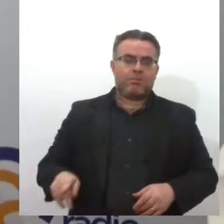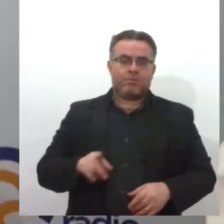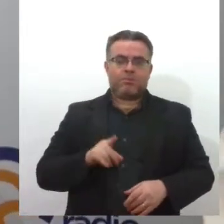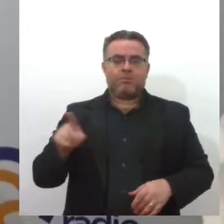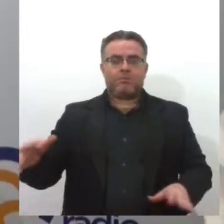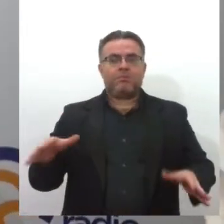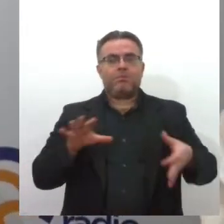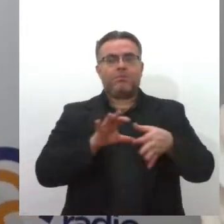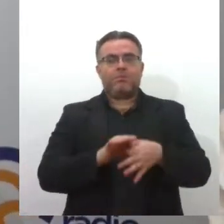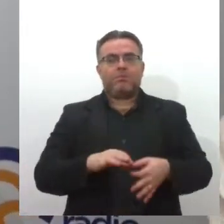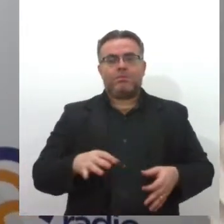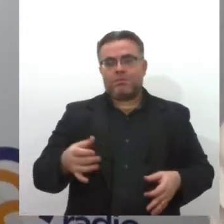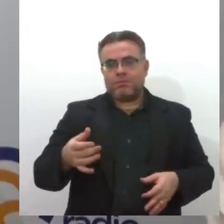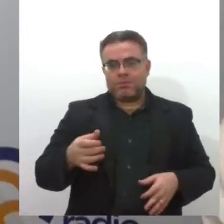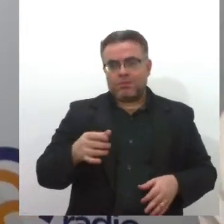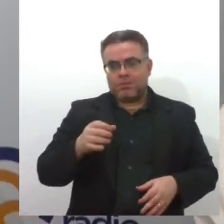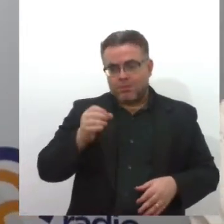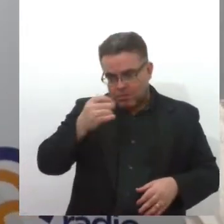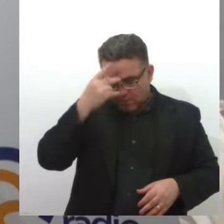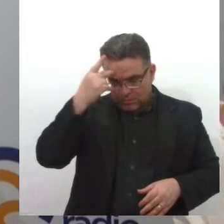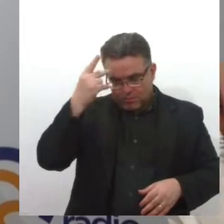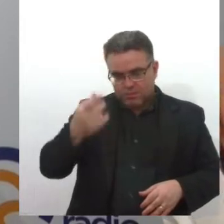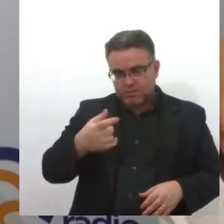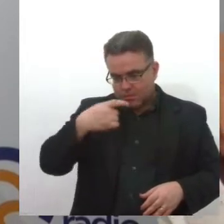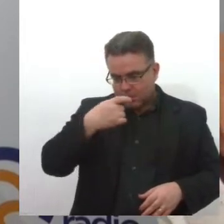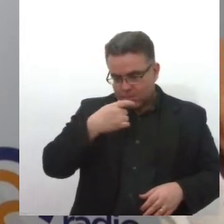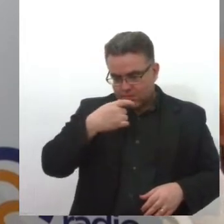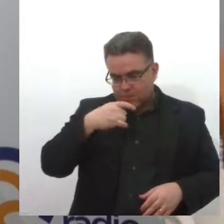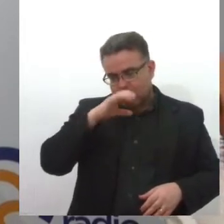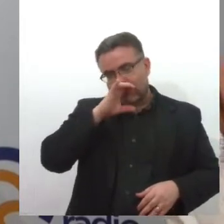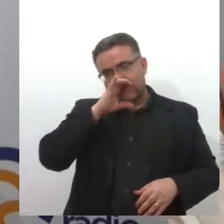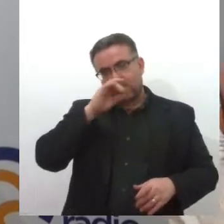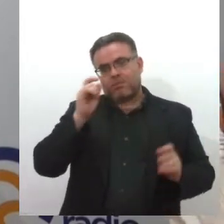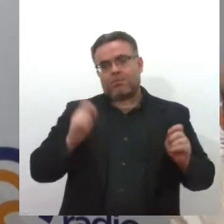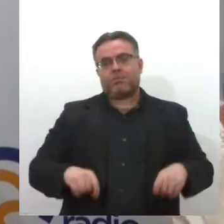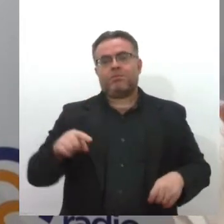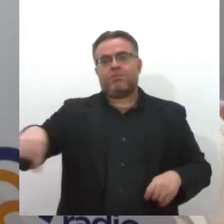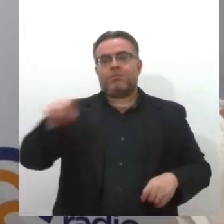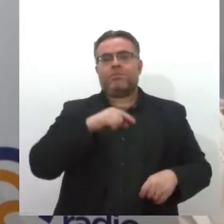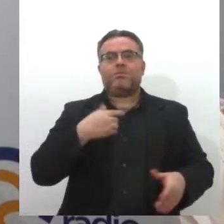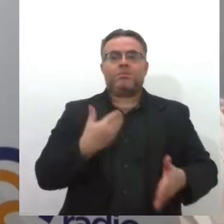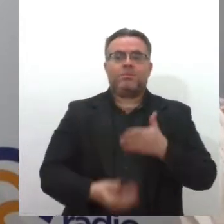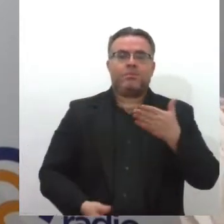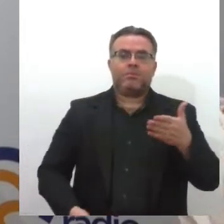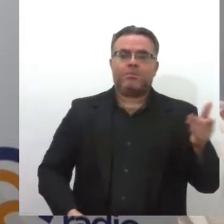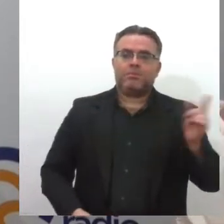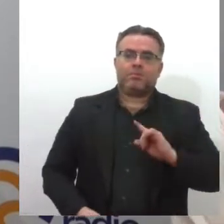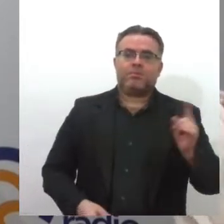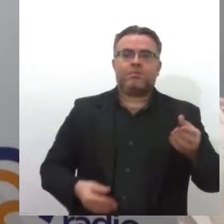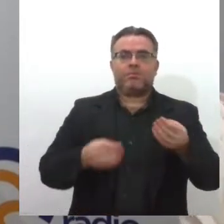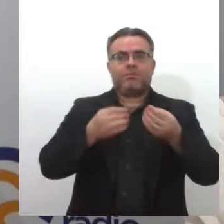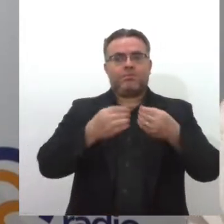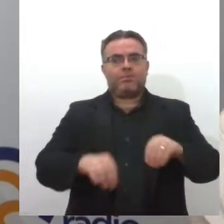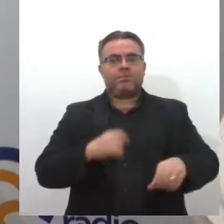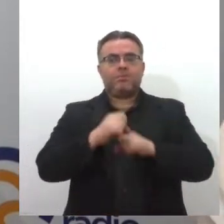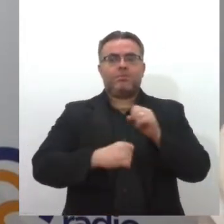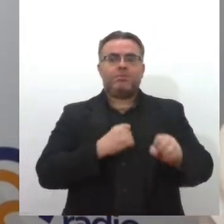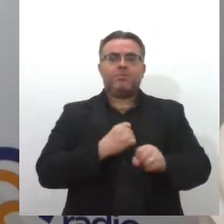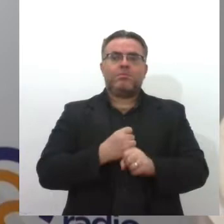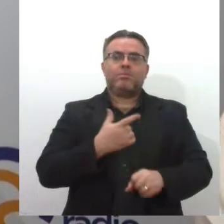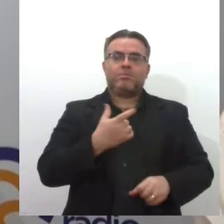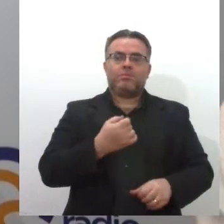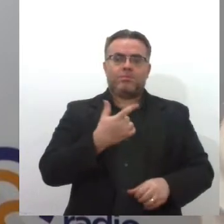com o atual prefeito de Socorro, que possa verificar essa situação para que o povo socorrense não fique aí no lixo, prejudicando as famílias em plena virada de ano 2021